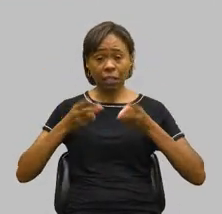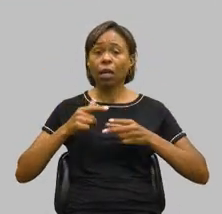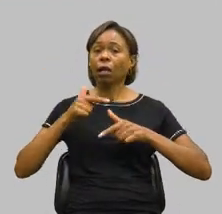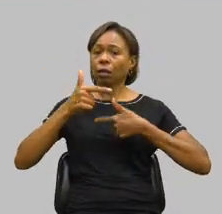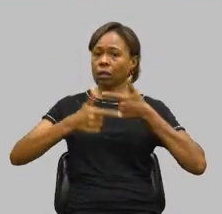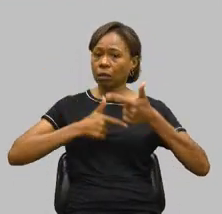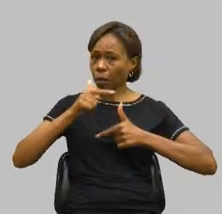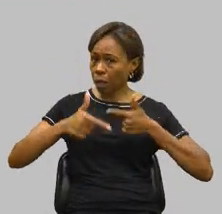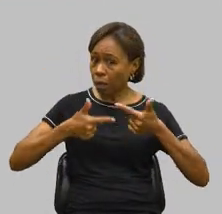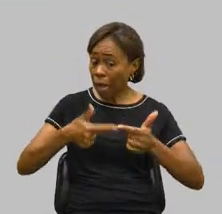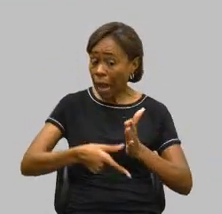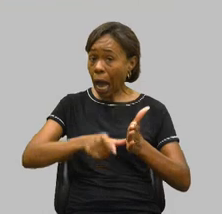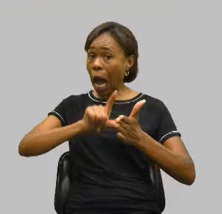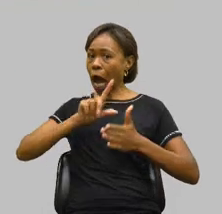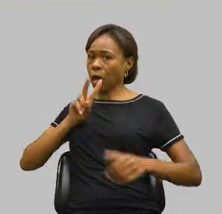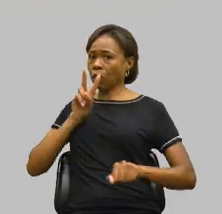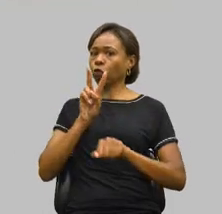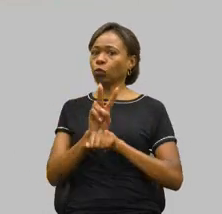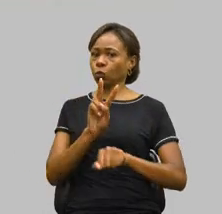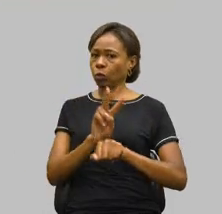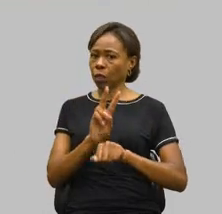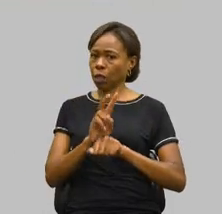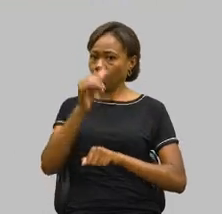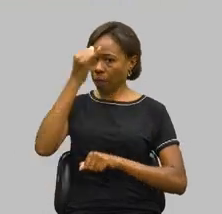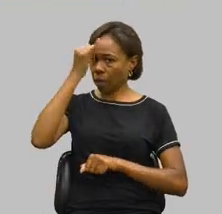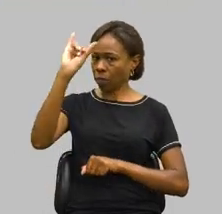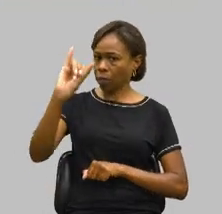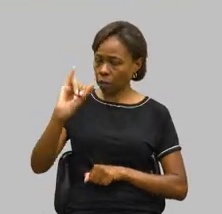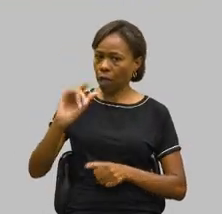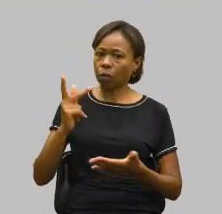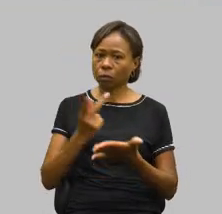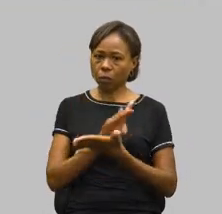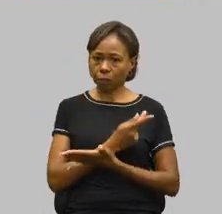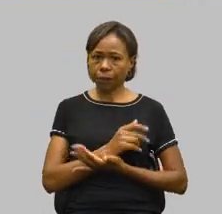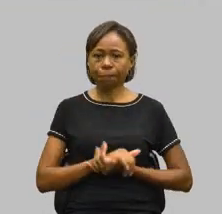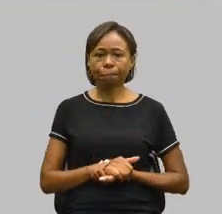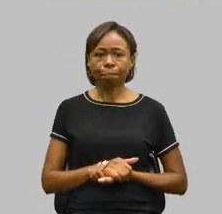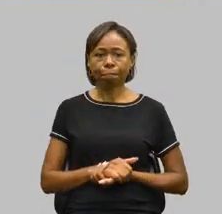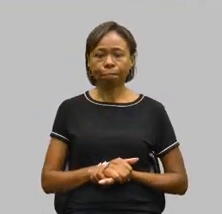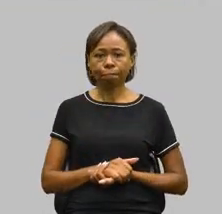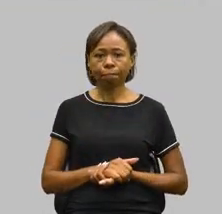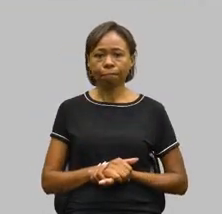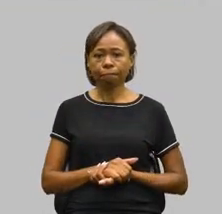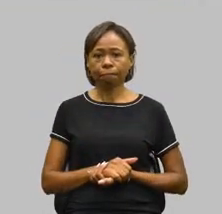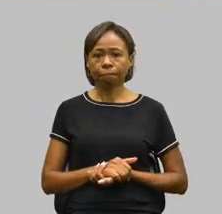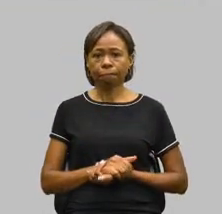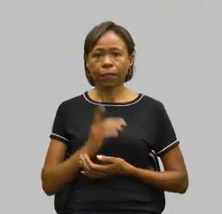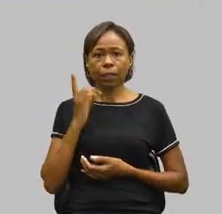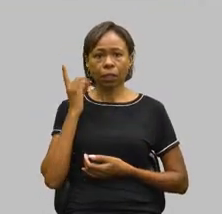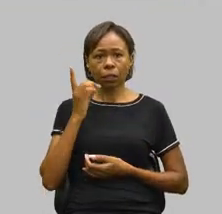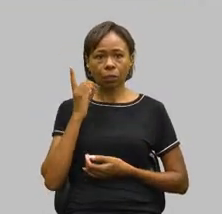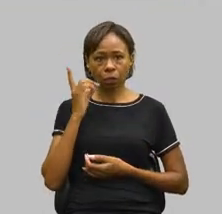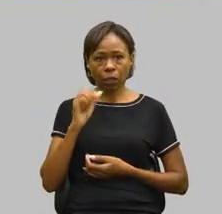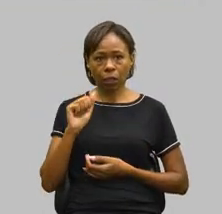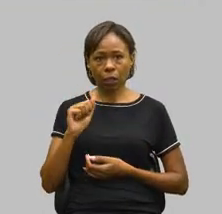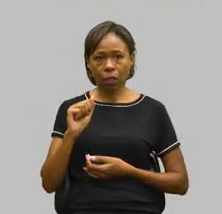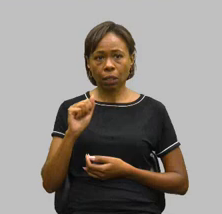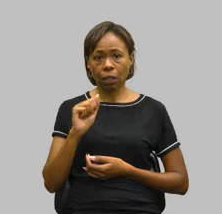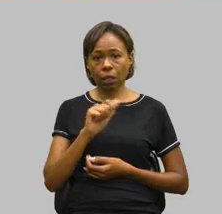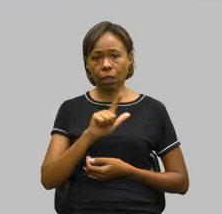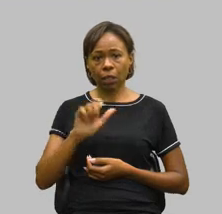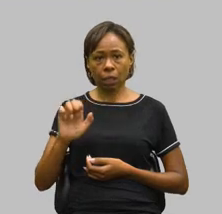antes que aconteça nós estamos essa preocupação hoje na secretaria Obrigada deputada ai